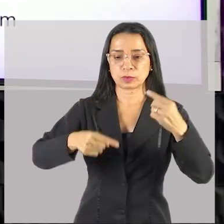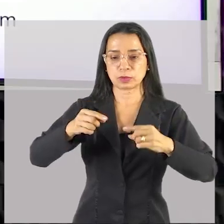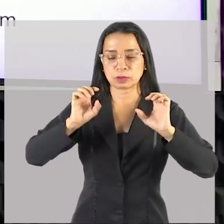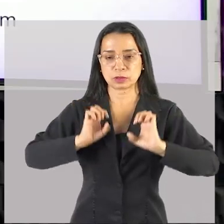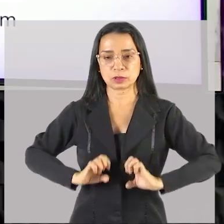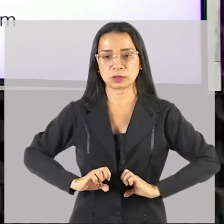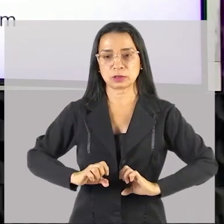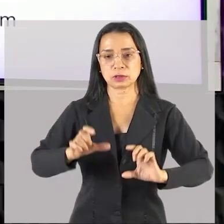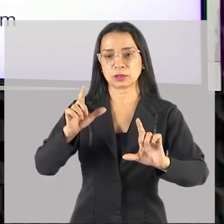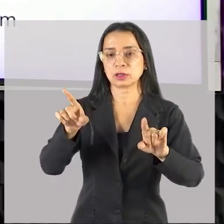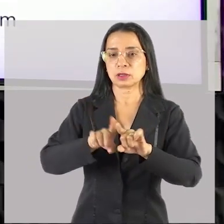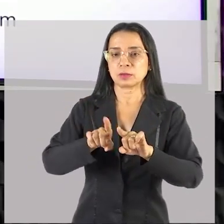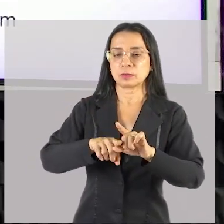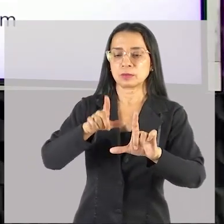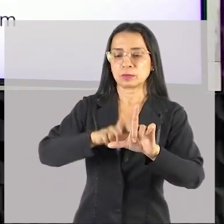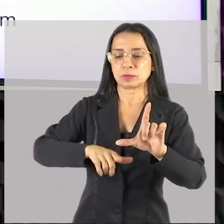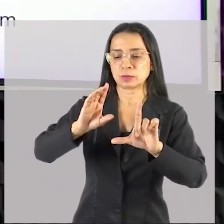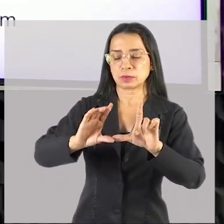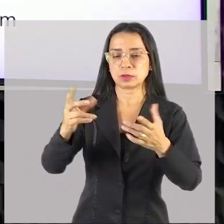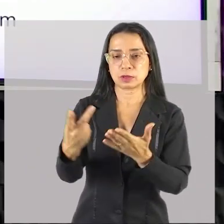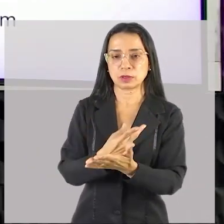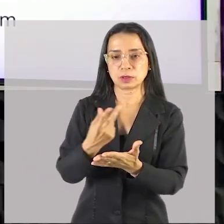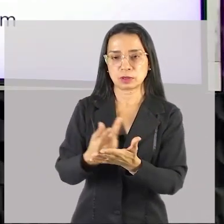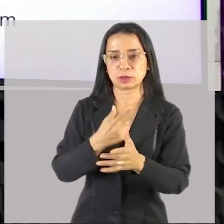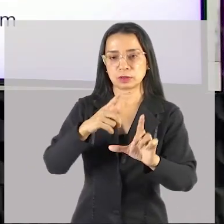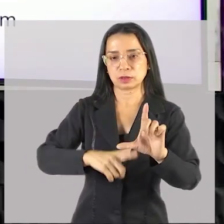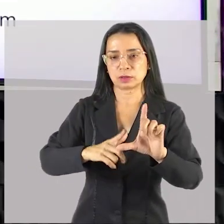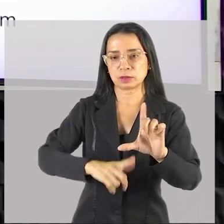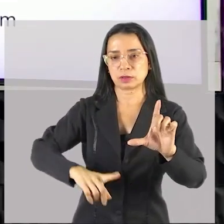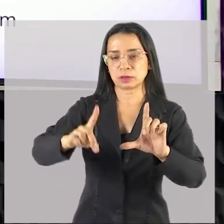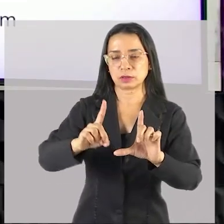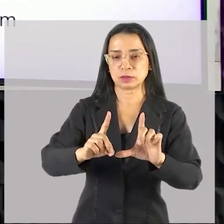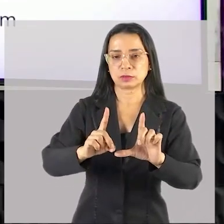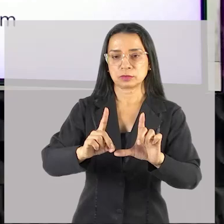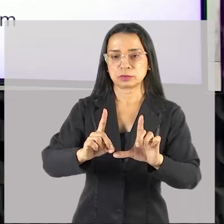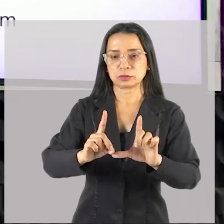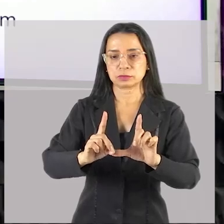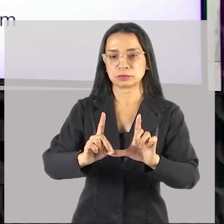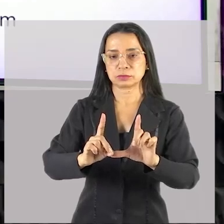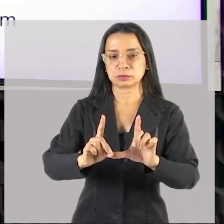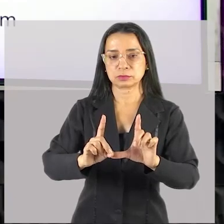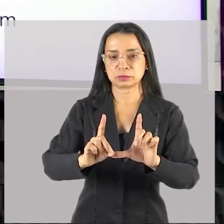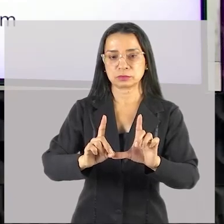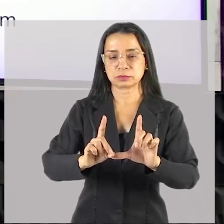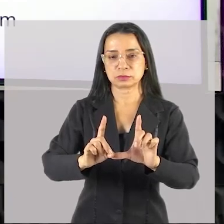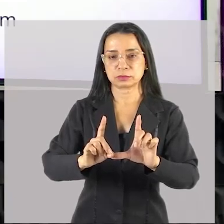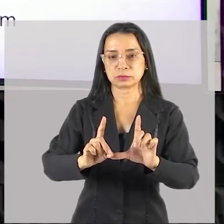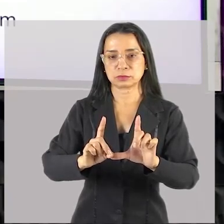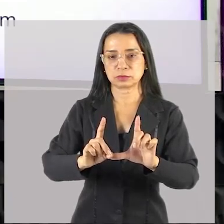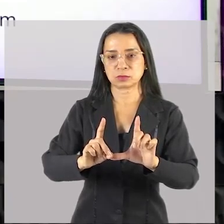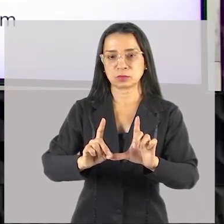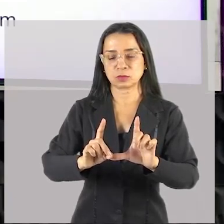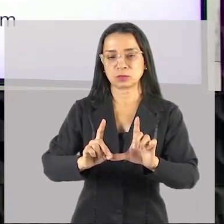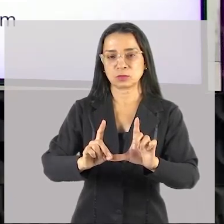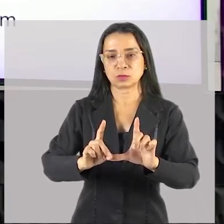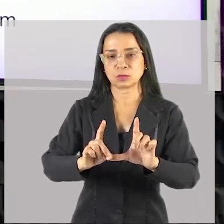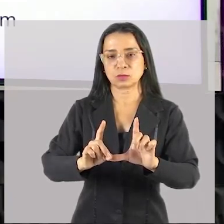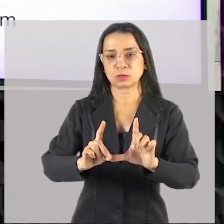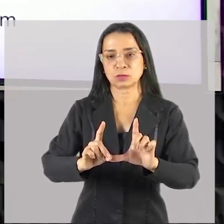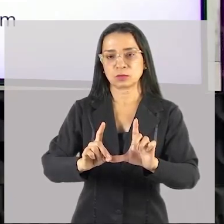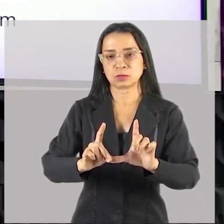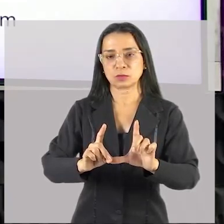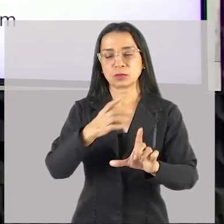B, retórica e linguagem, pois cuidam dos discursos na ágora. Bom, é uma